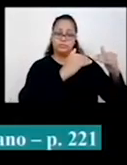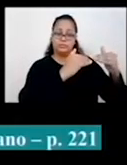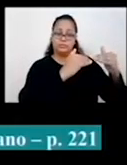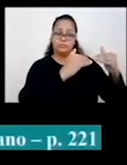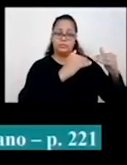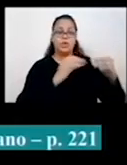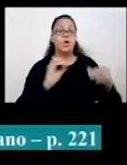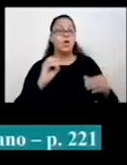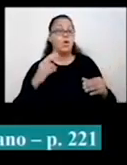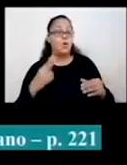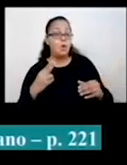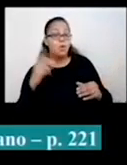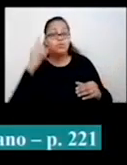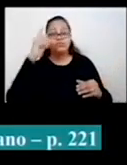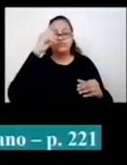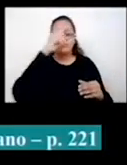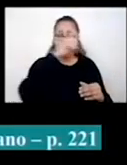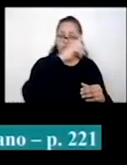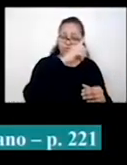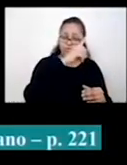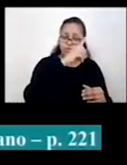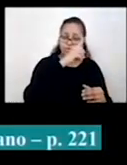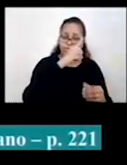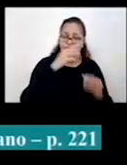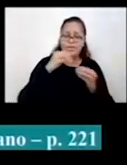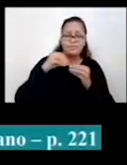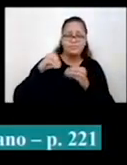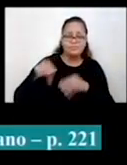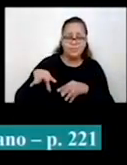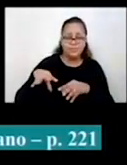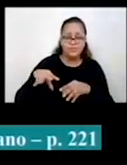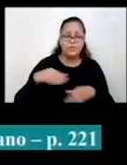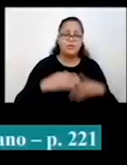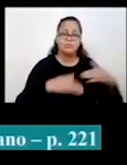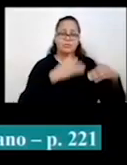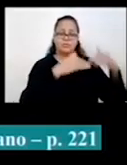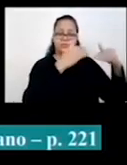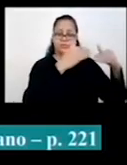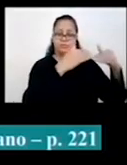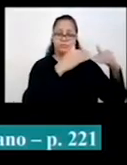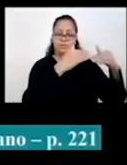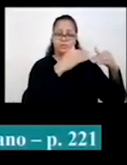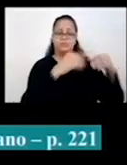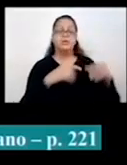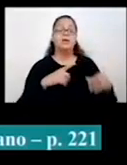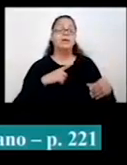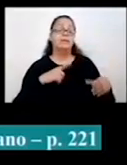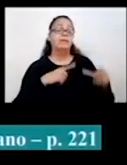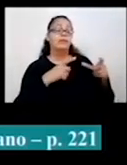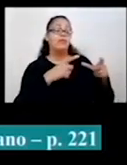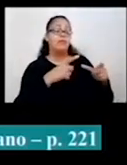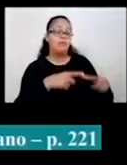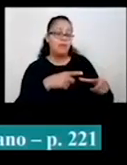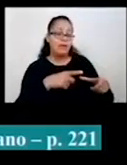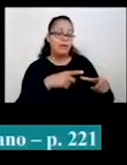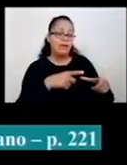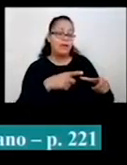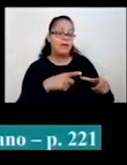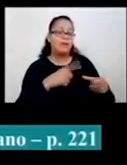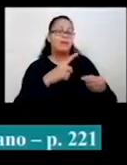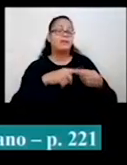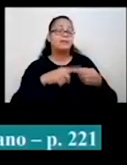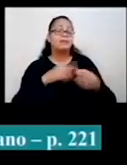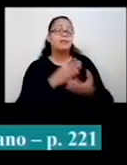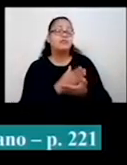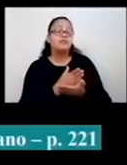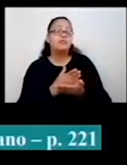situação urbana pode aí dificultar ou até mesmo prejudicar o desenvolvimento de uma cidade. Já o sítio urbano é o lugar onde a cidade nasceu, com